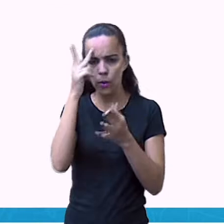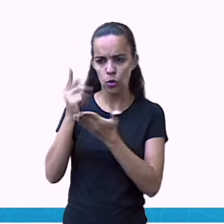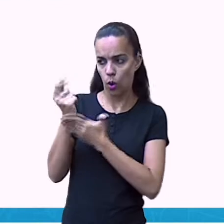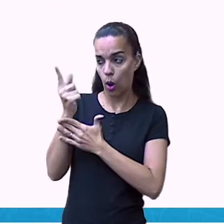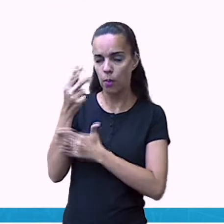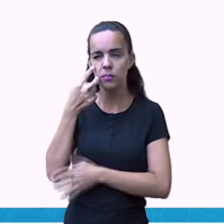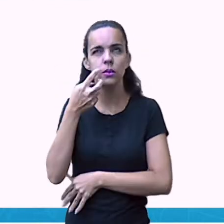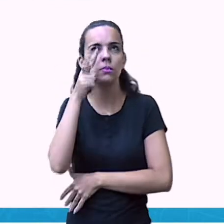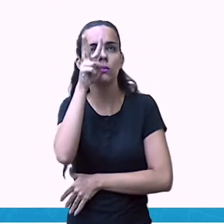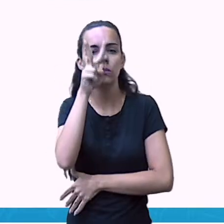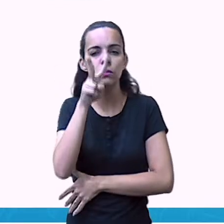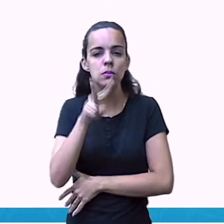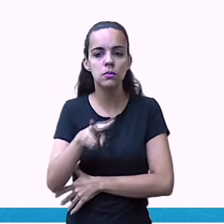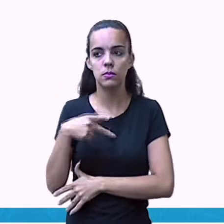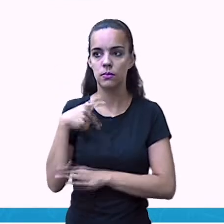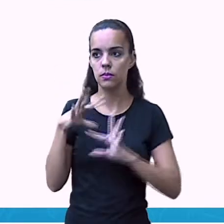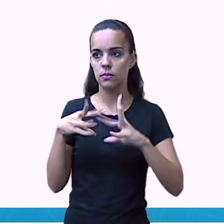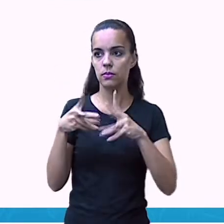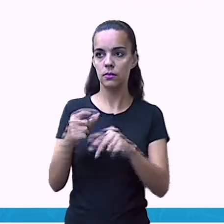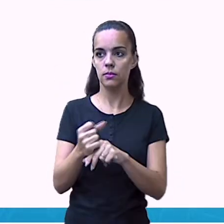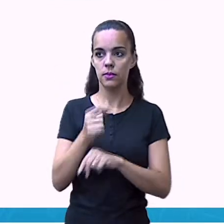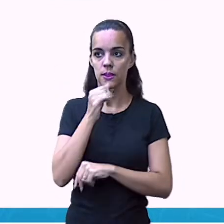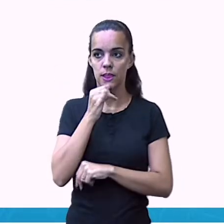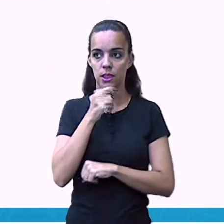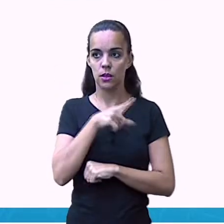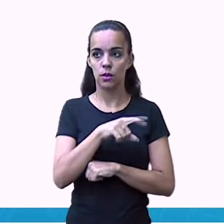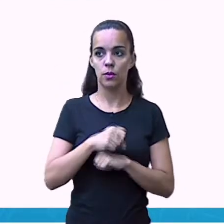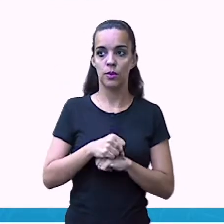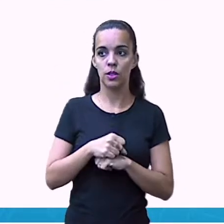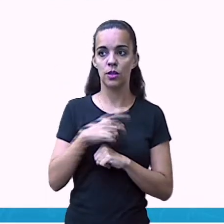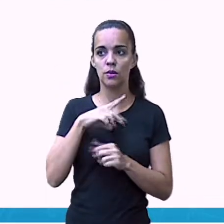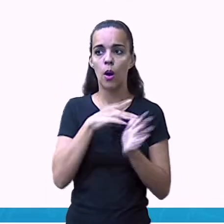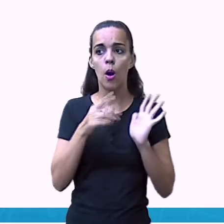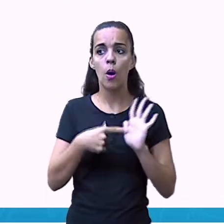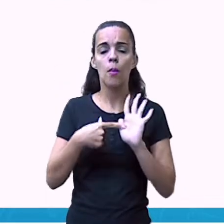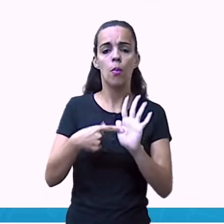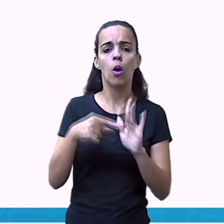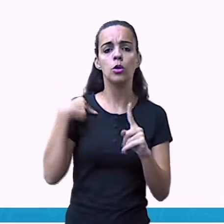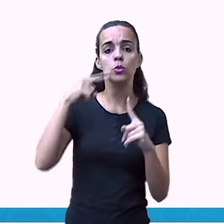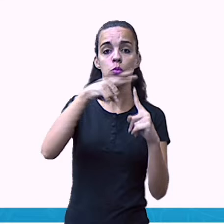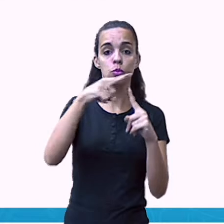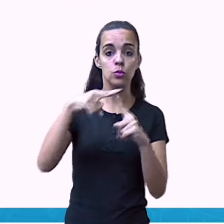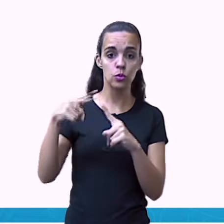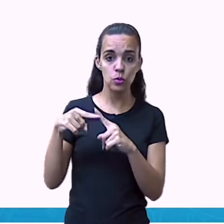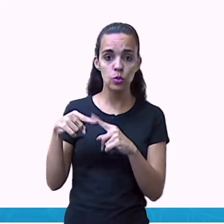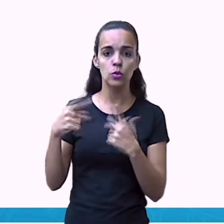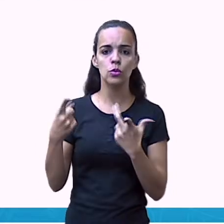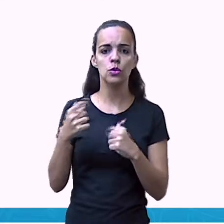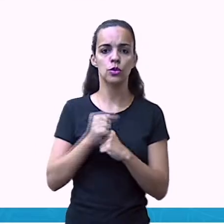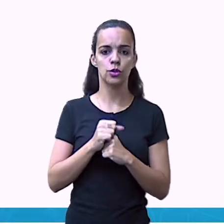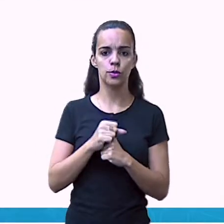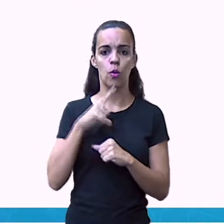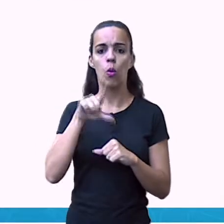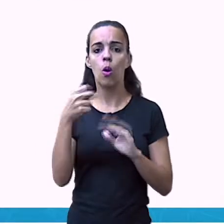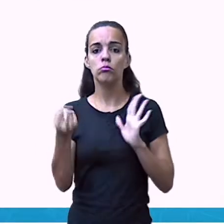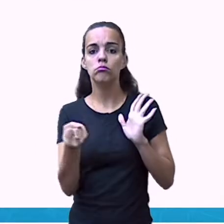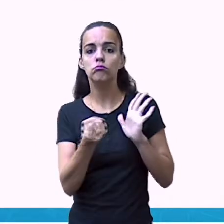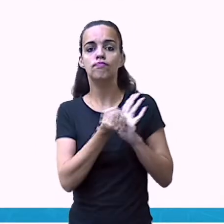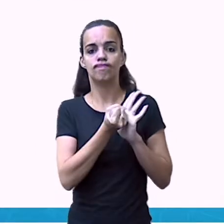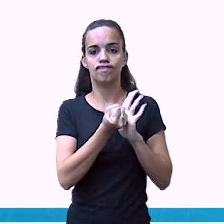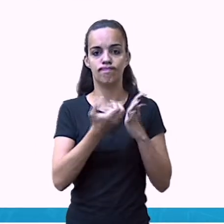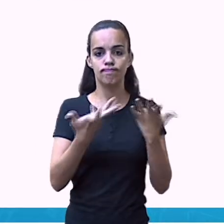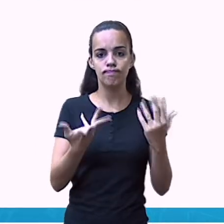elas. Aqui fala qual é o tipo do produto, fala a marca do